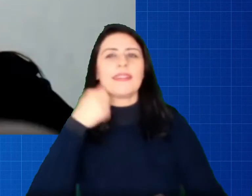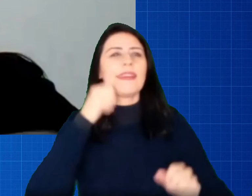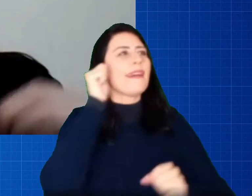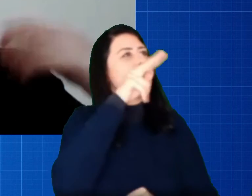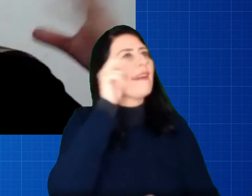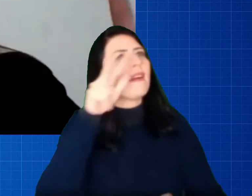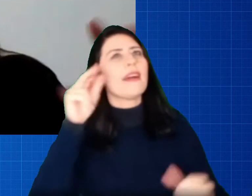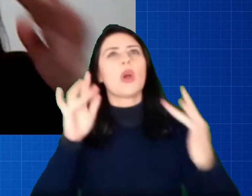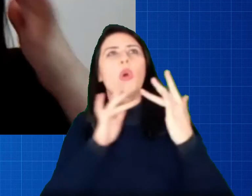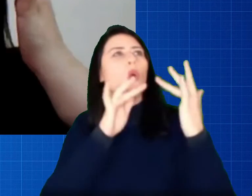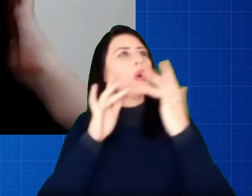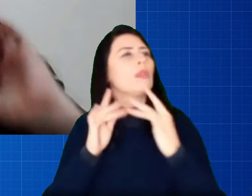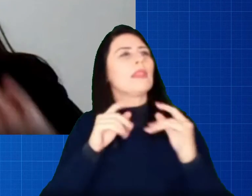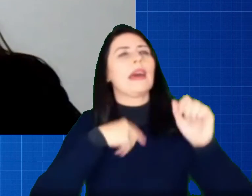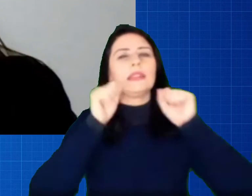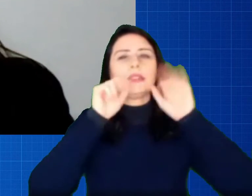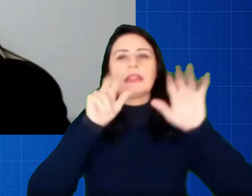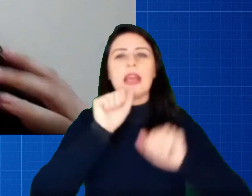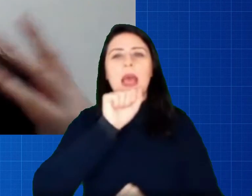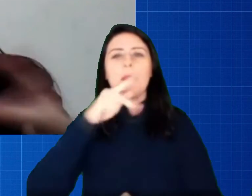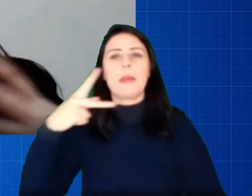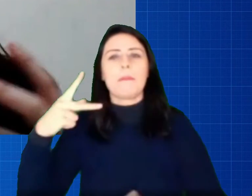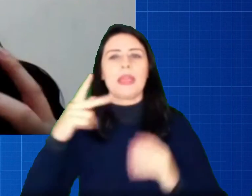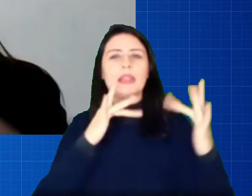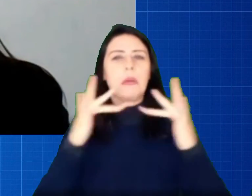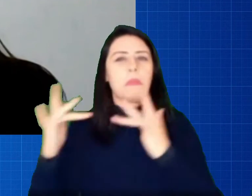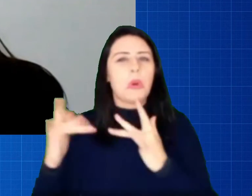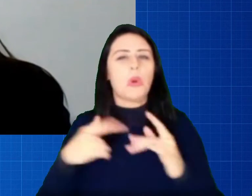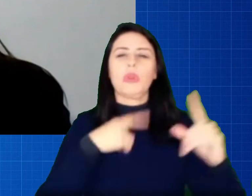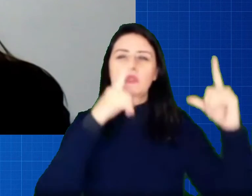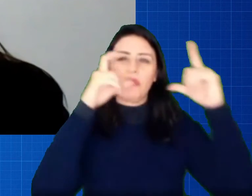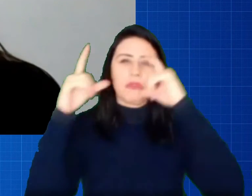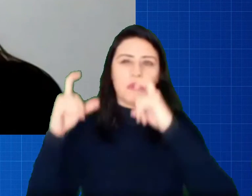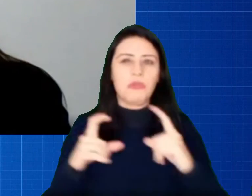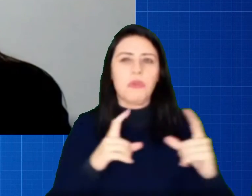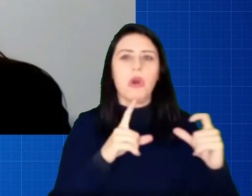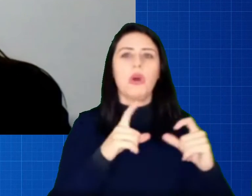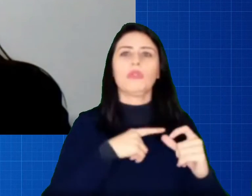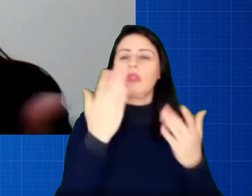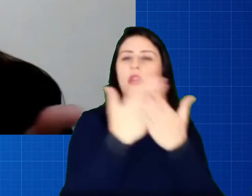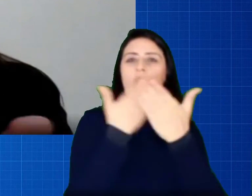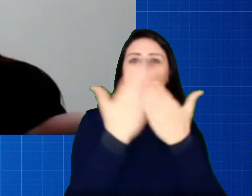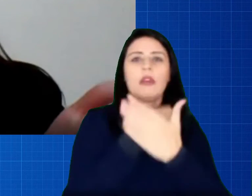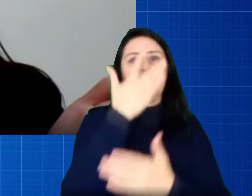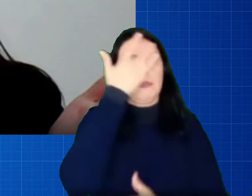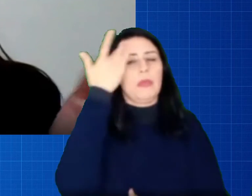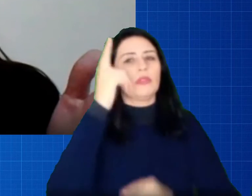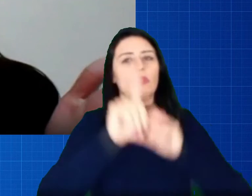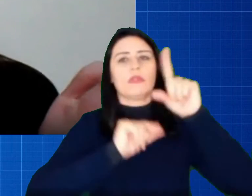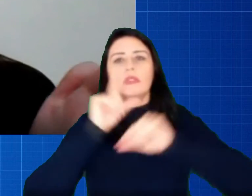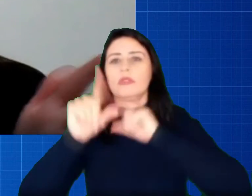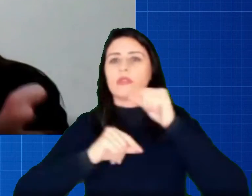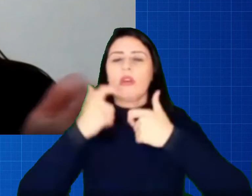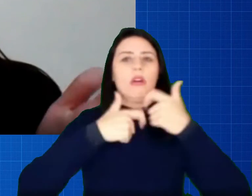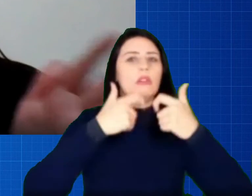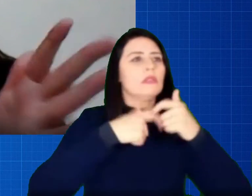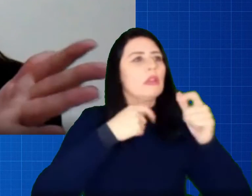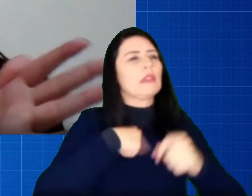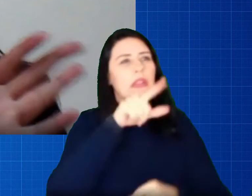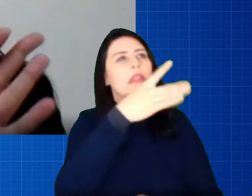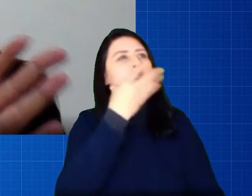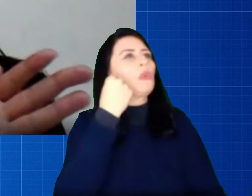a tudo, coisa ali, coisa lá, e coisas muito fáceis, né? Que a gente tem contato, relações, aplicativos de namoro, fotos